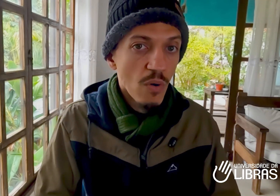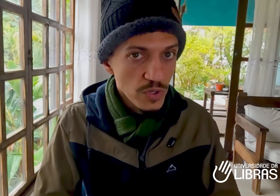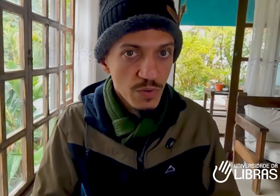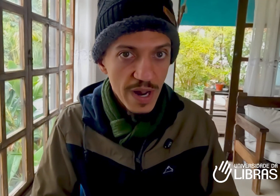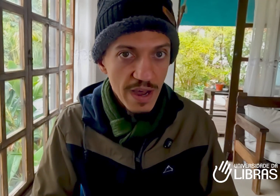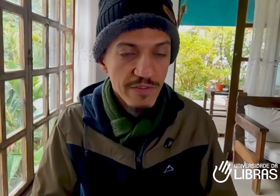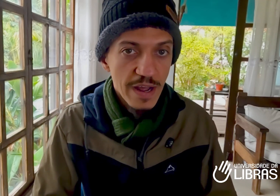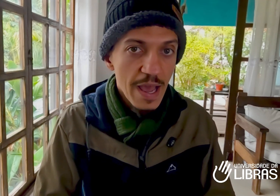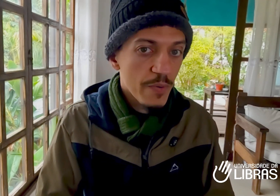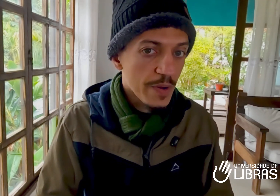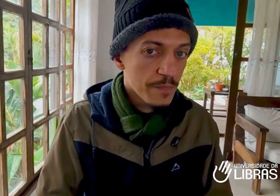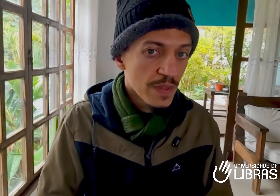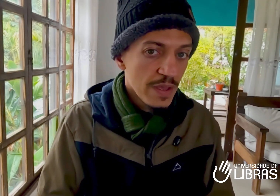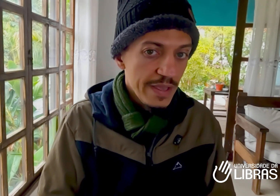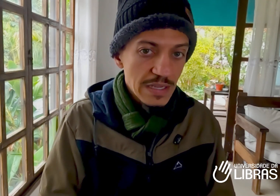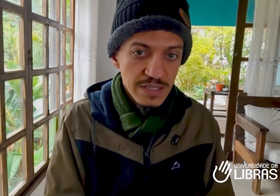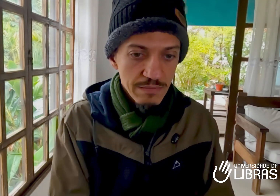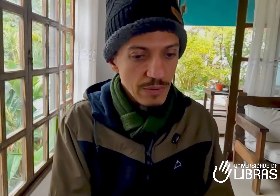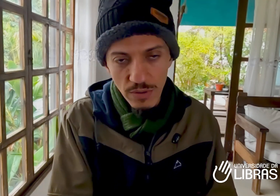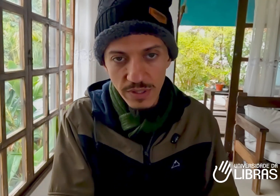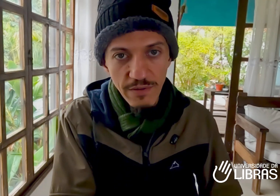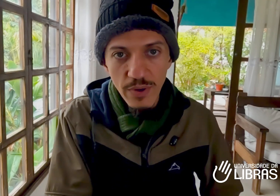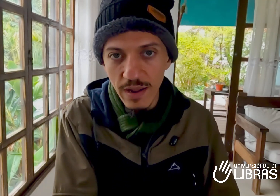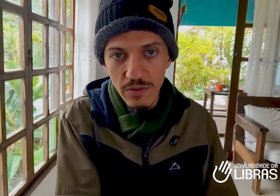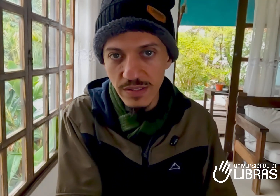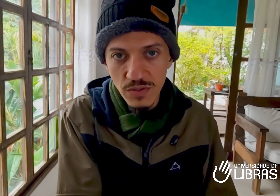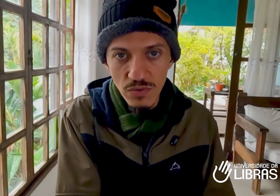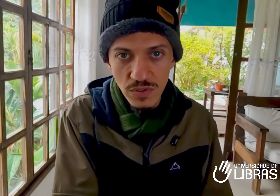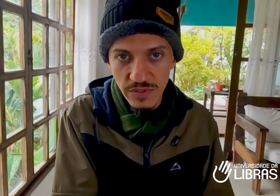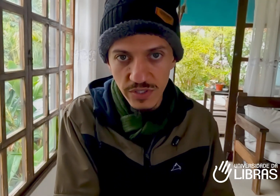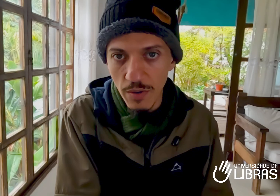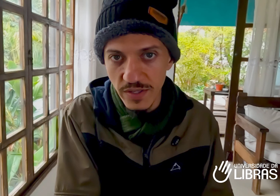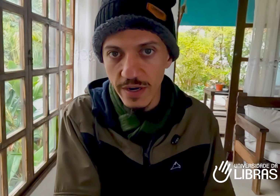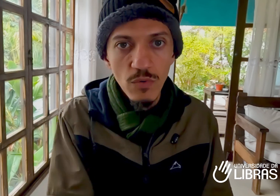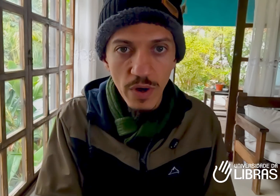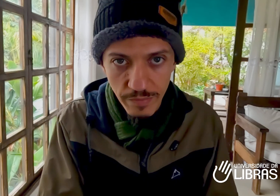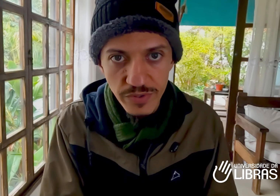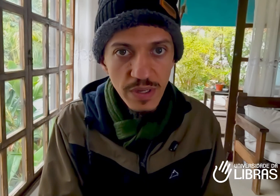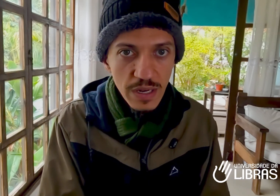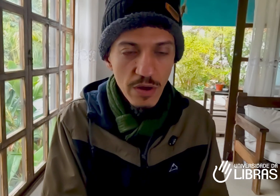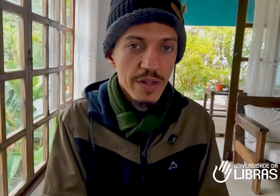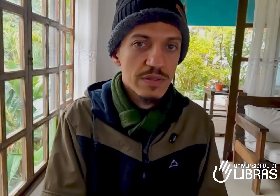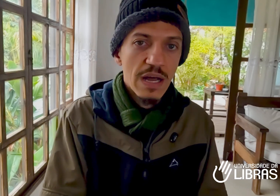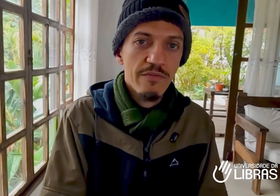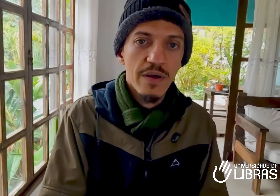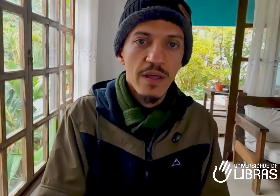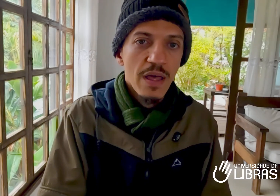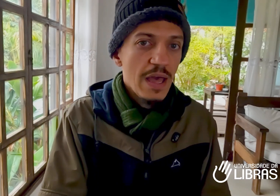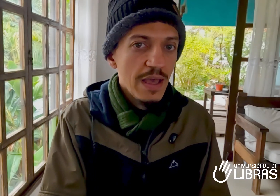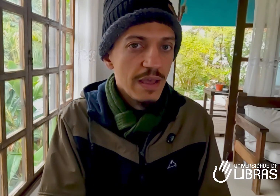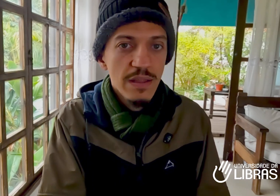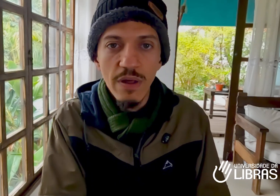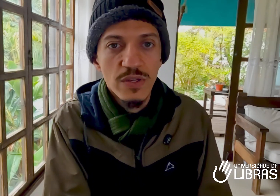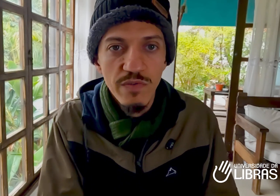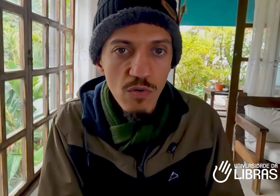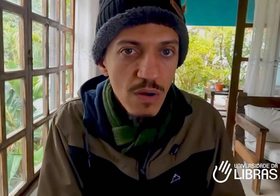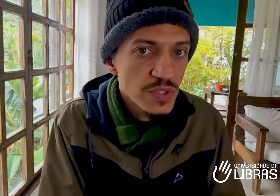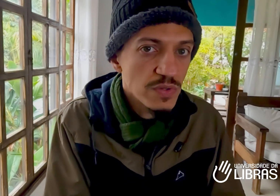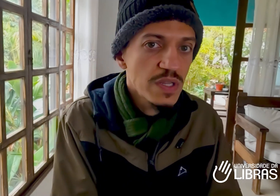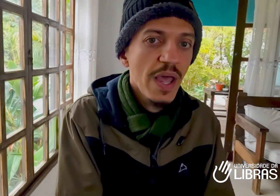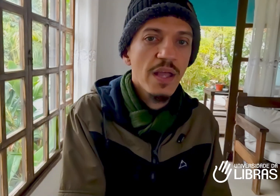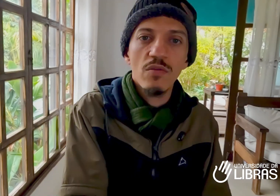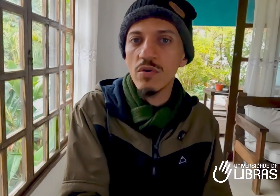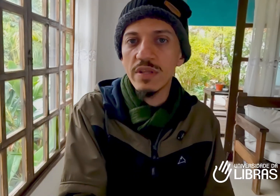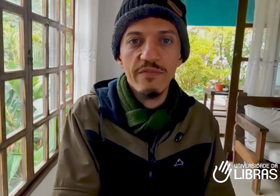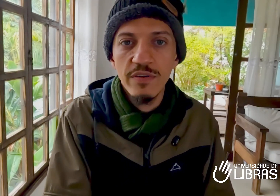bairro onde eu morava na época, e assim, eu encontrava com esses surdos, geralmente era no ônibus. Na hora que eu estava indo resolver alguma coisa